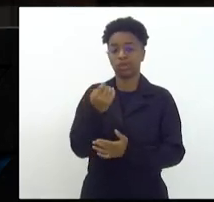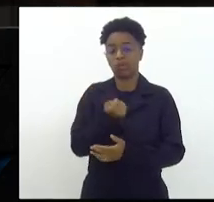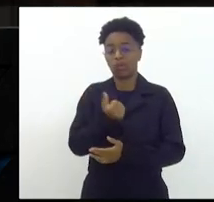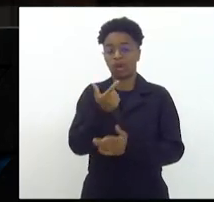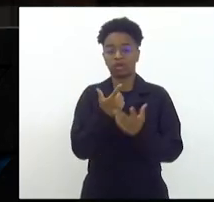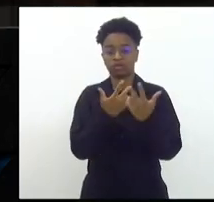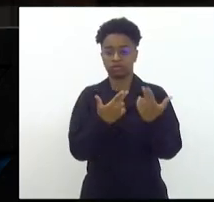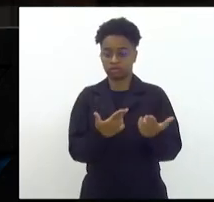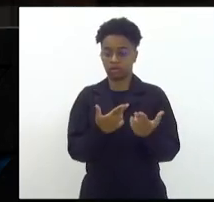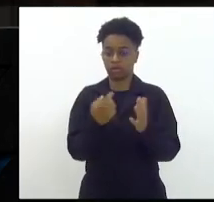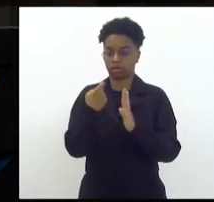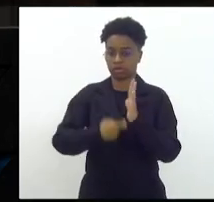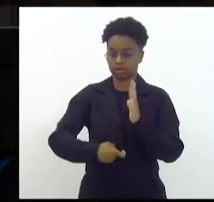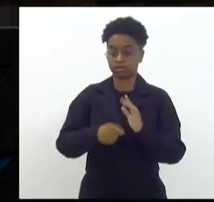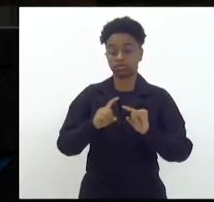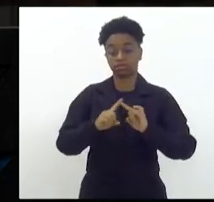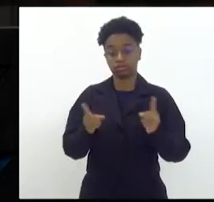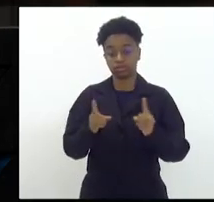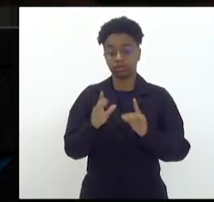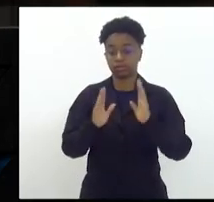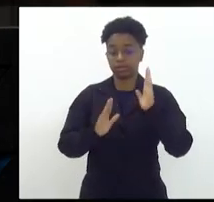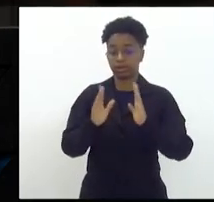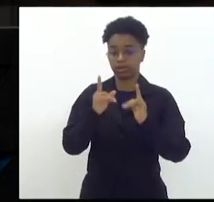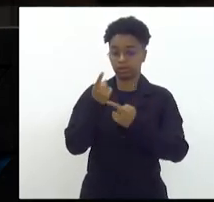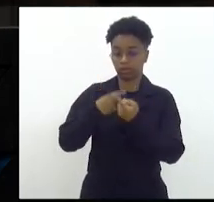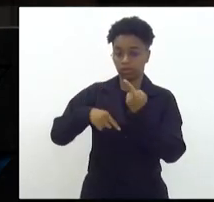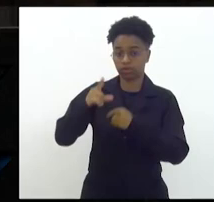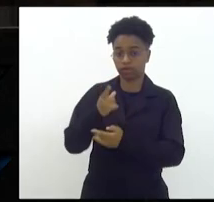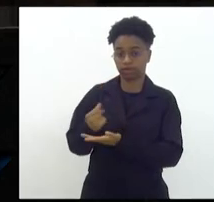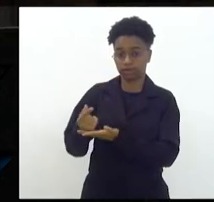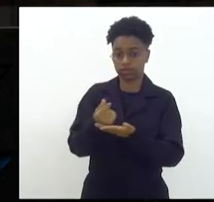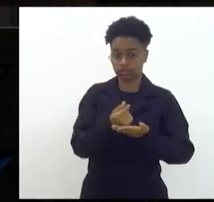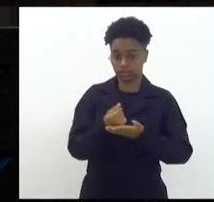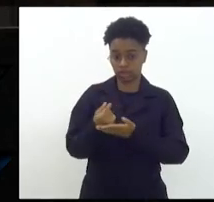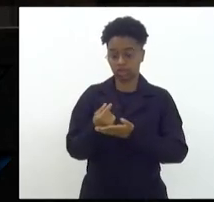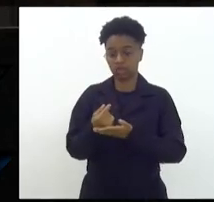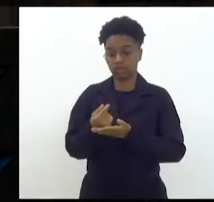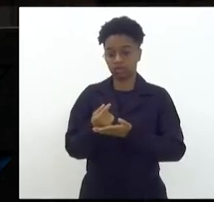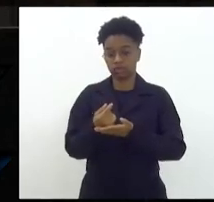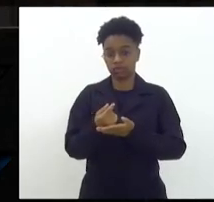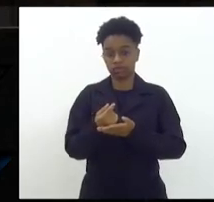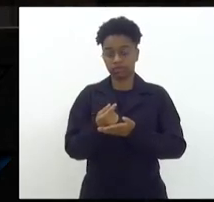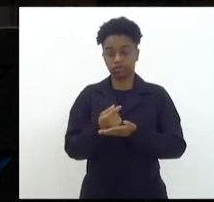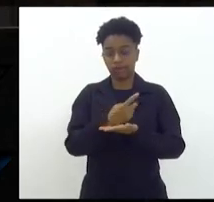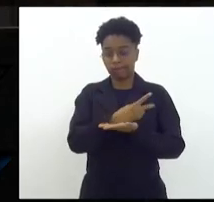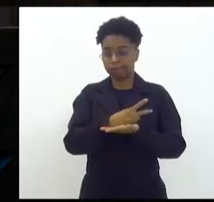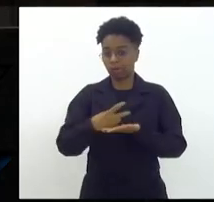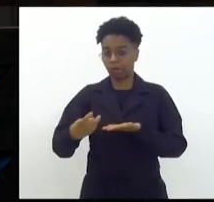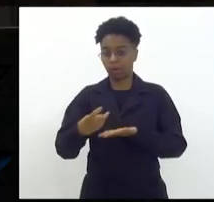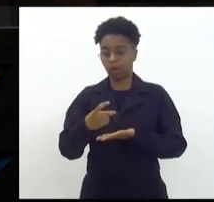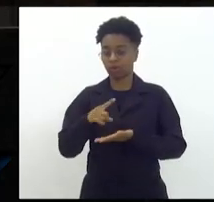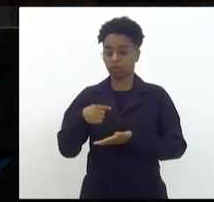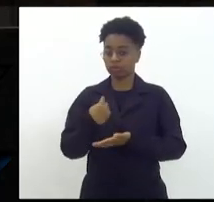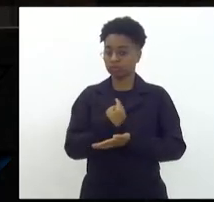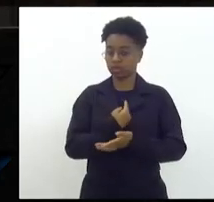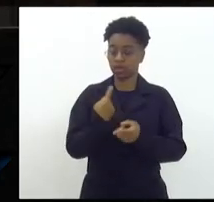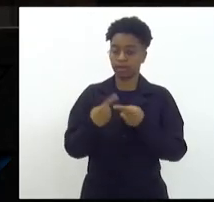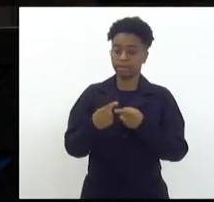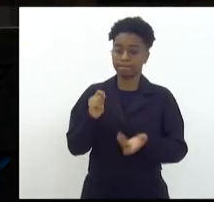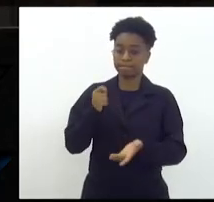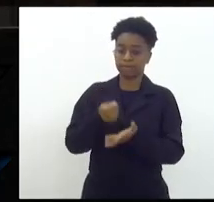o regime de recuperação fiscal nos escalpela o juro